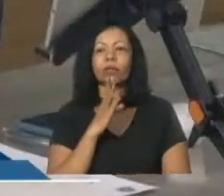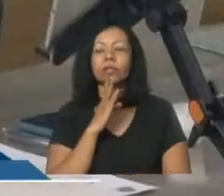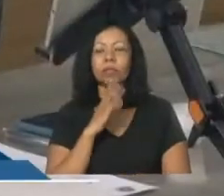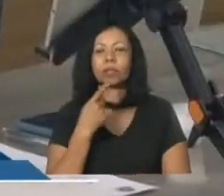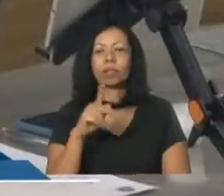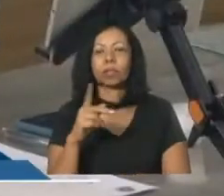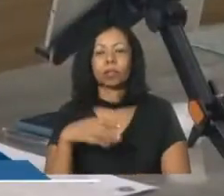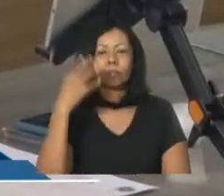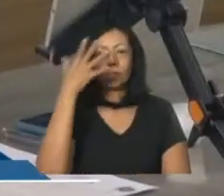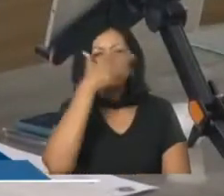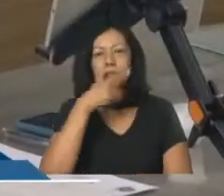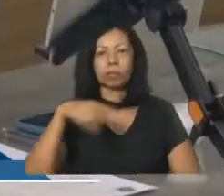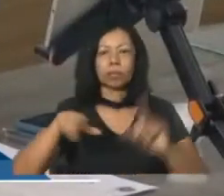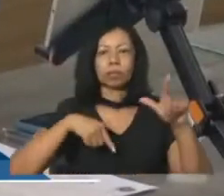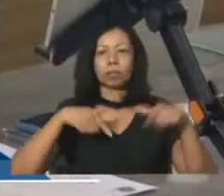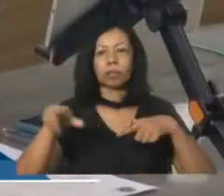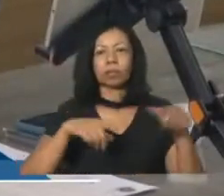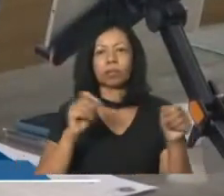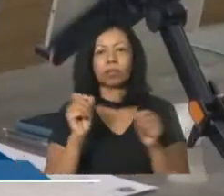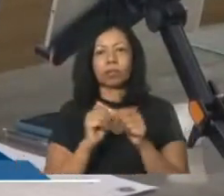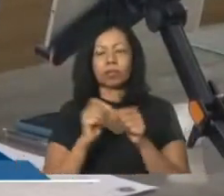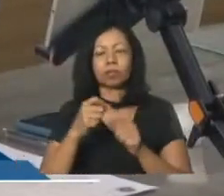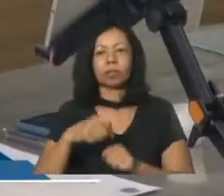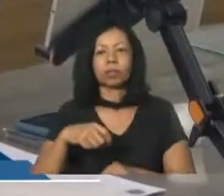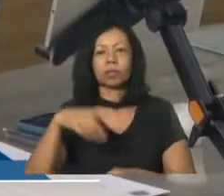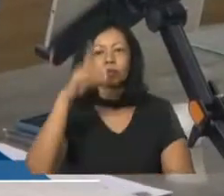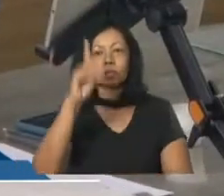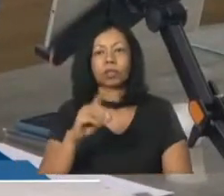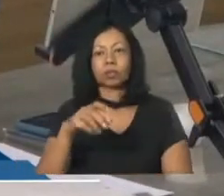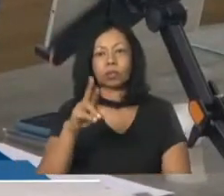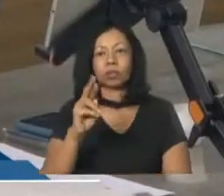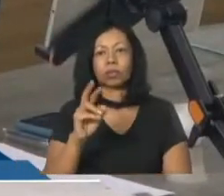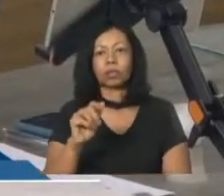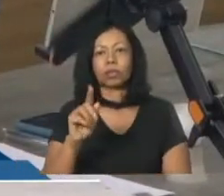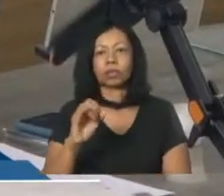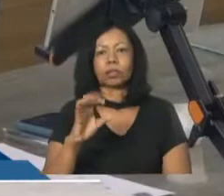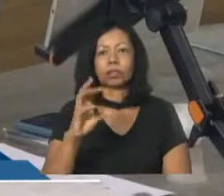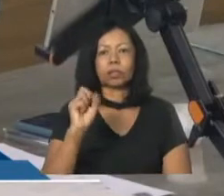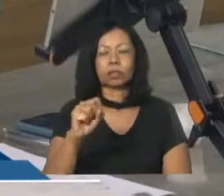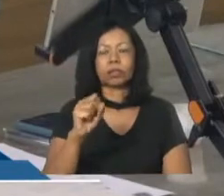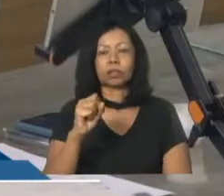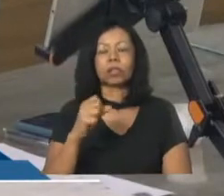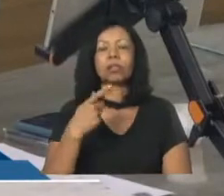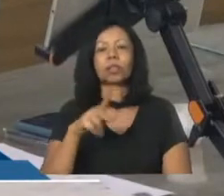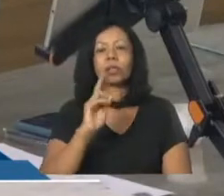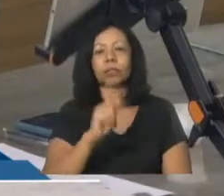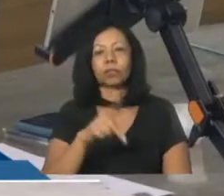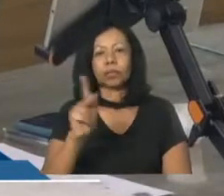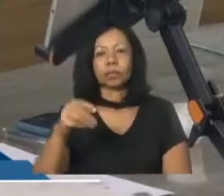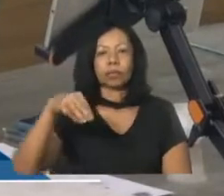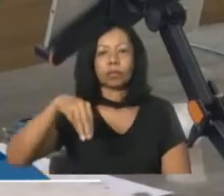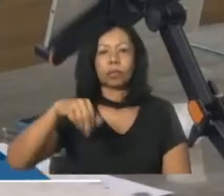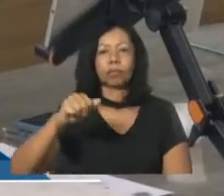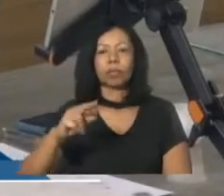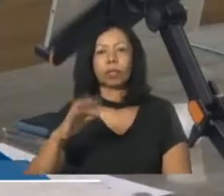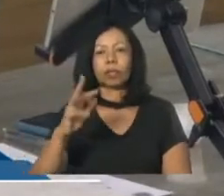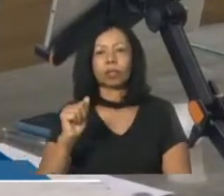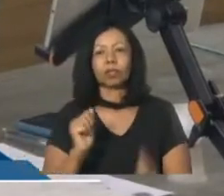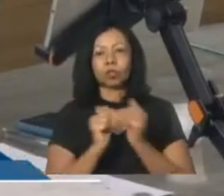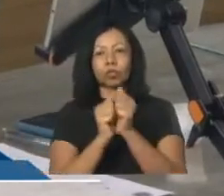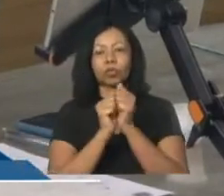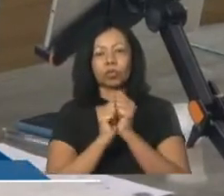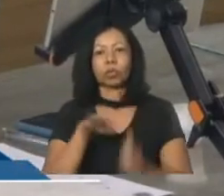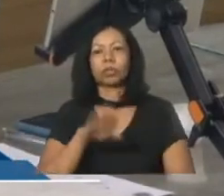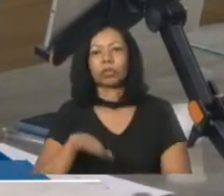ao belíssimo trabalho realizado pelo diretor Regis, naquela escola Parque dos Sonhos, pela professora Maria Helena, junto a